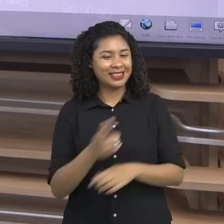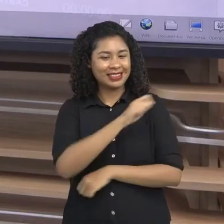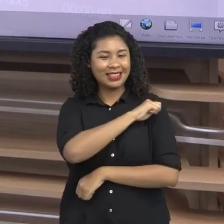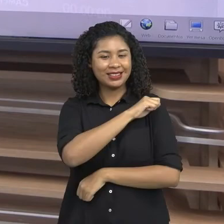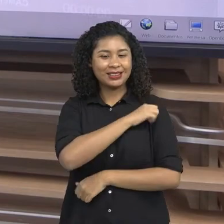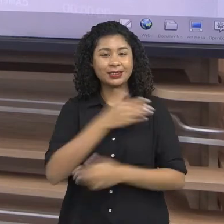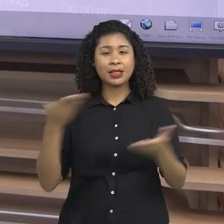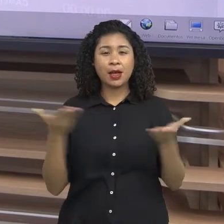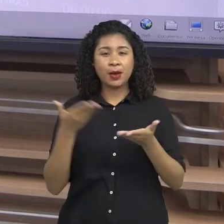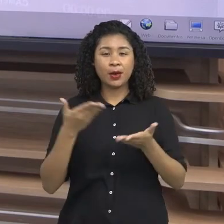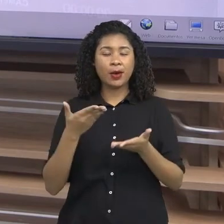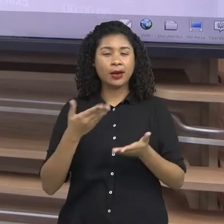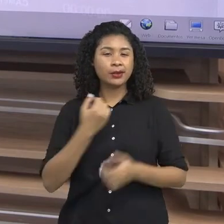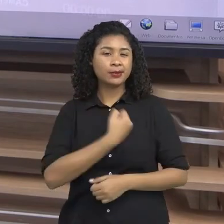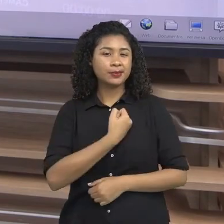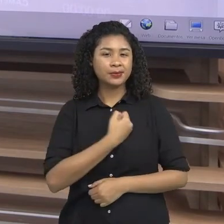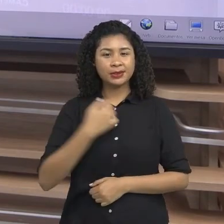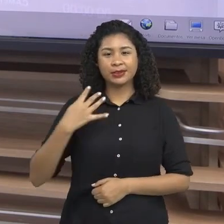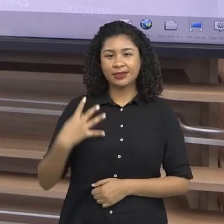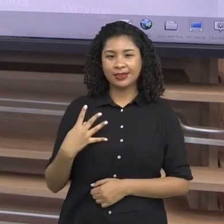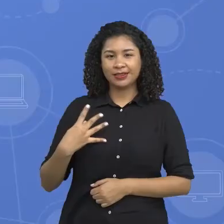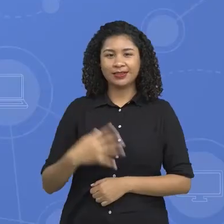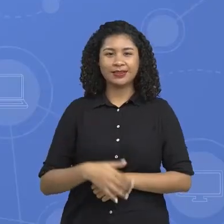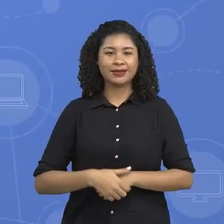Vamos agora para a nossa questão de número 4.